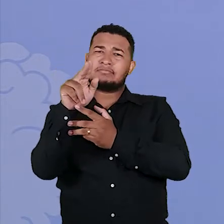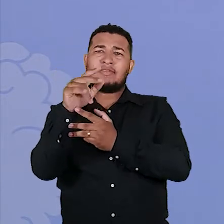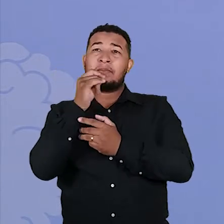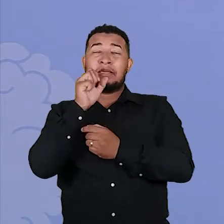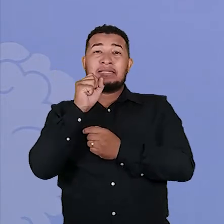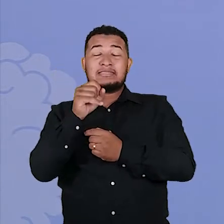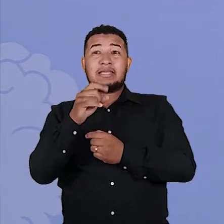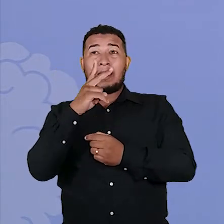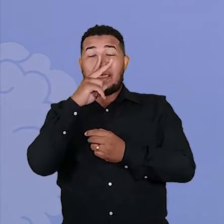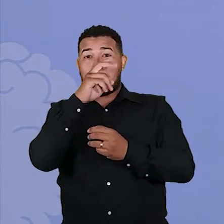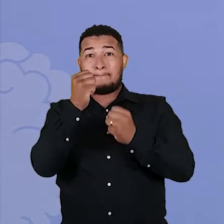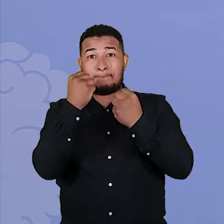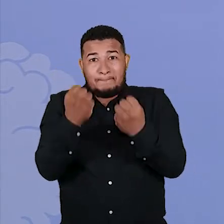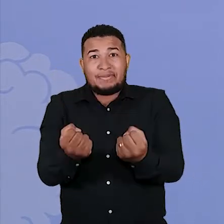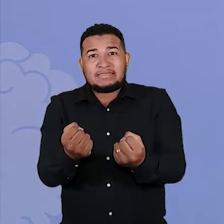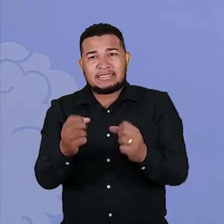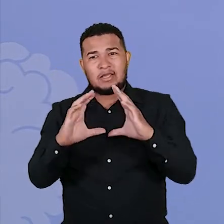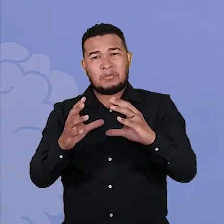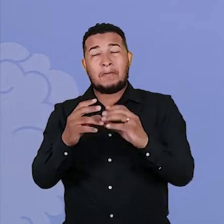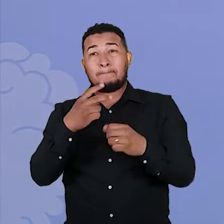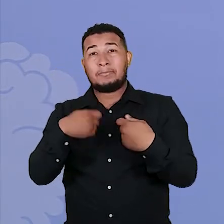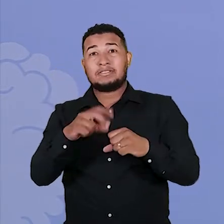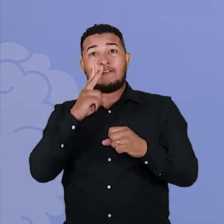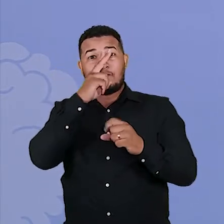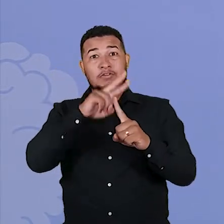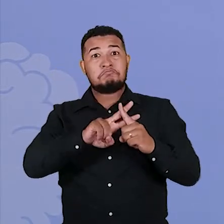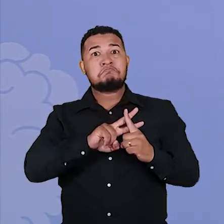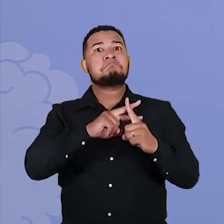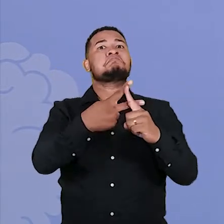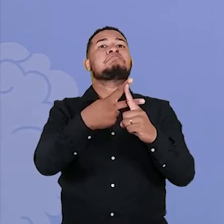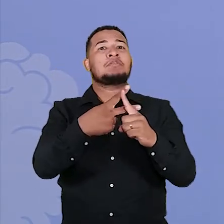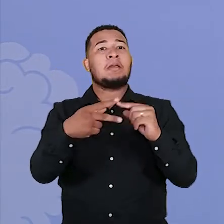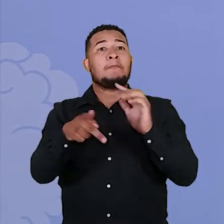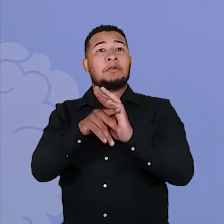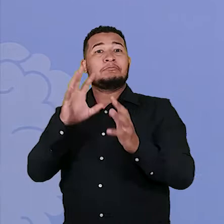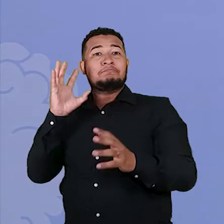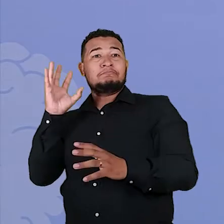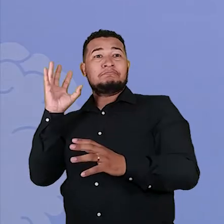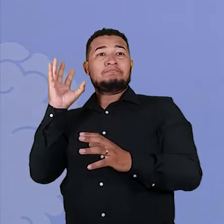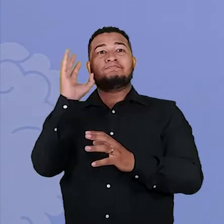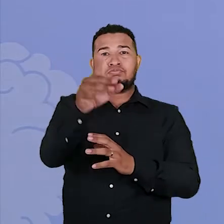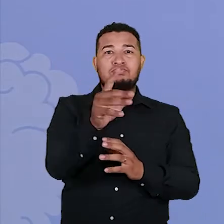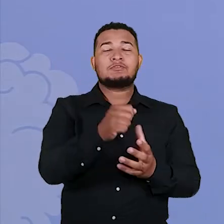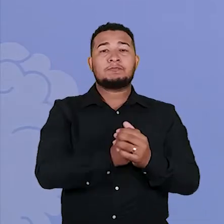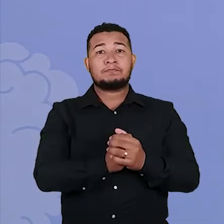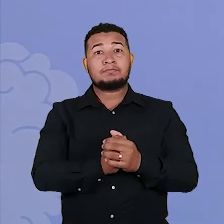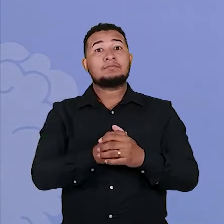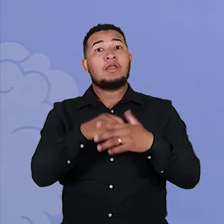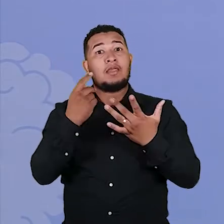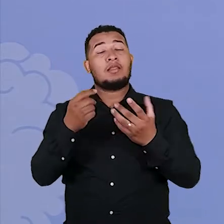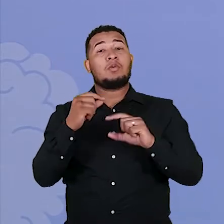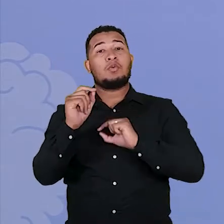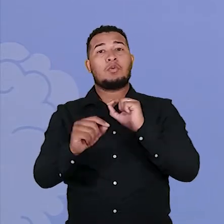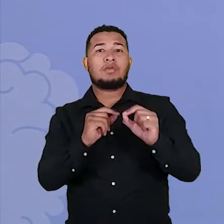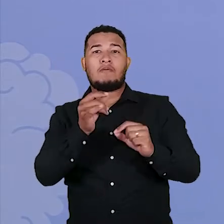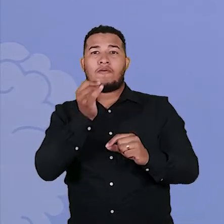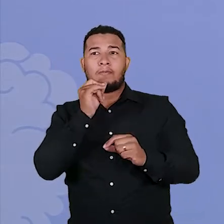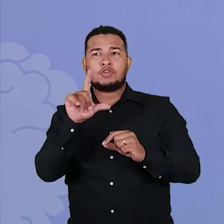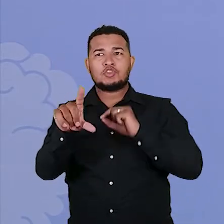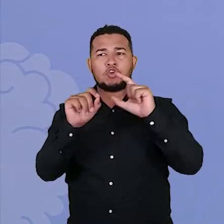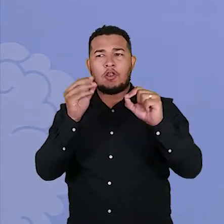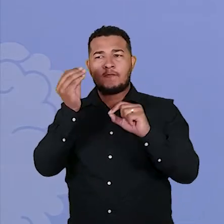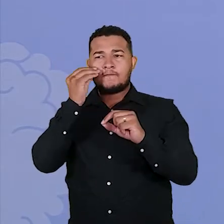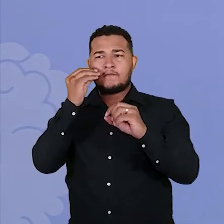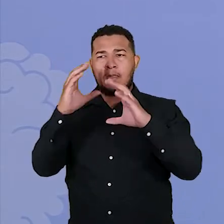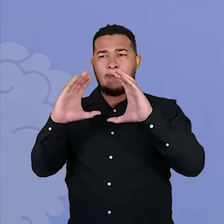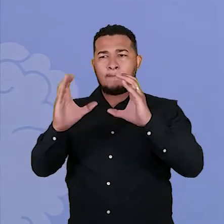você vai ter que exercer uma força maior para conseguir uma aceleração e acertar o coleguinha do time adversário. Então, quando a gente escolhe, a